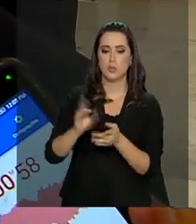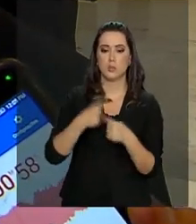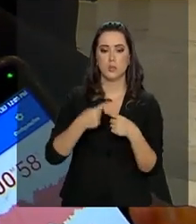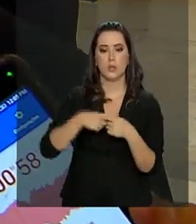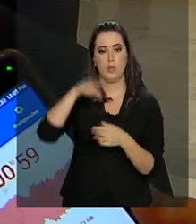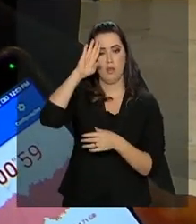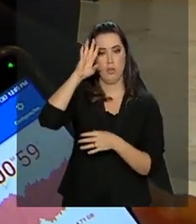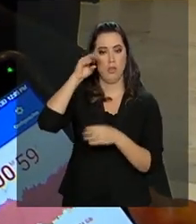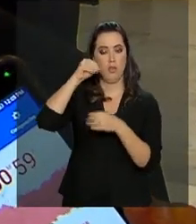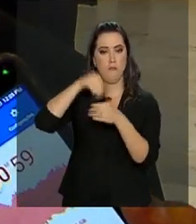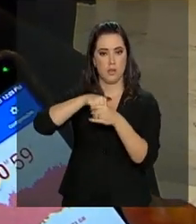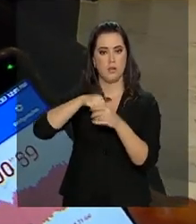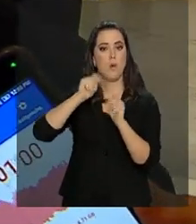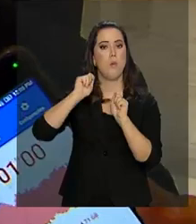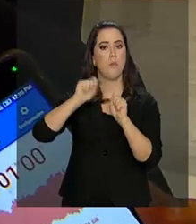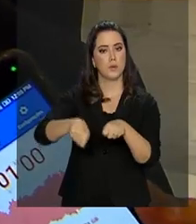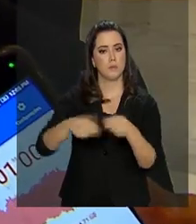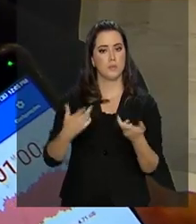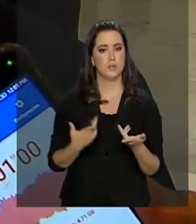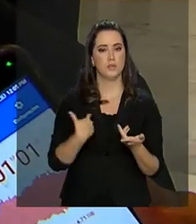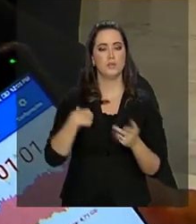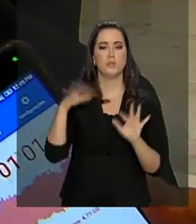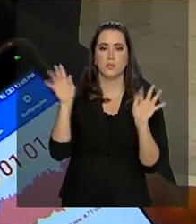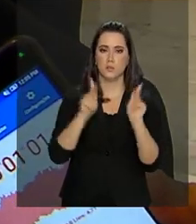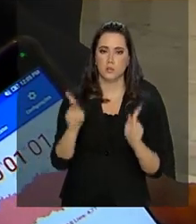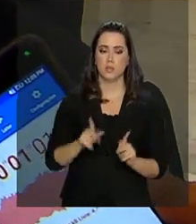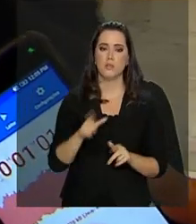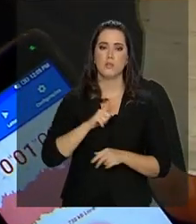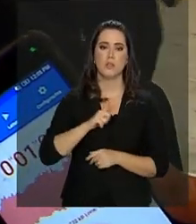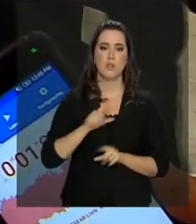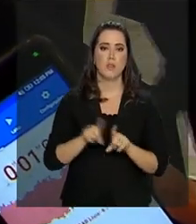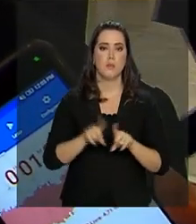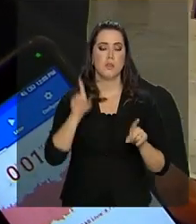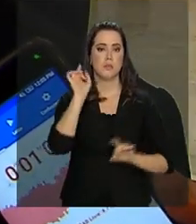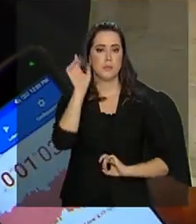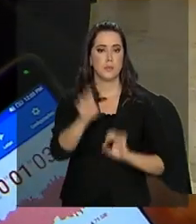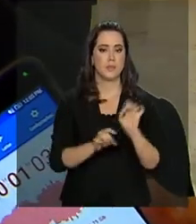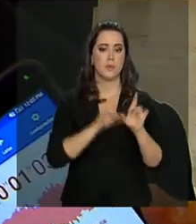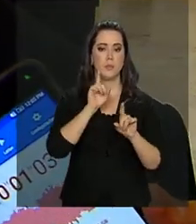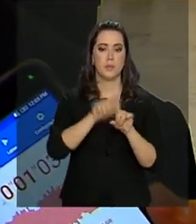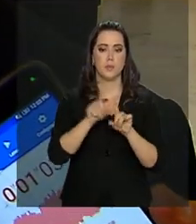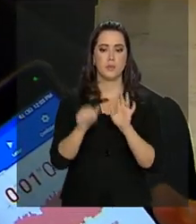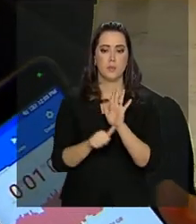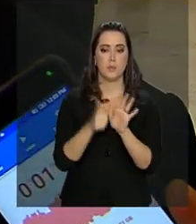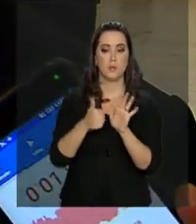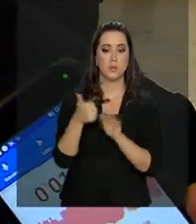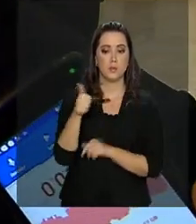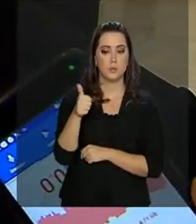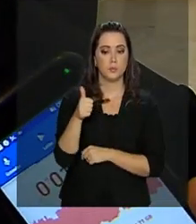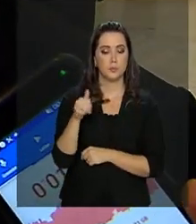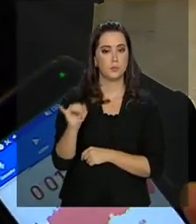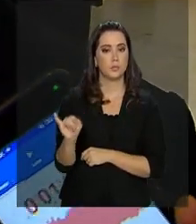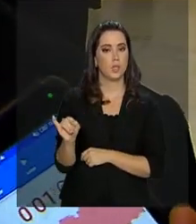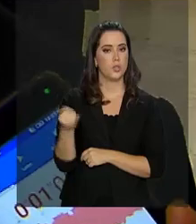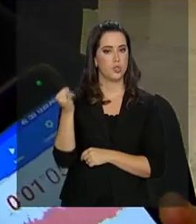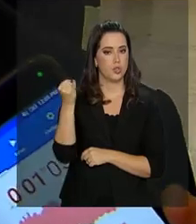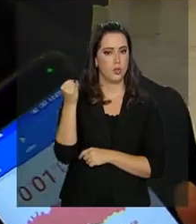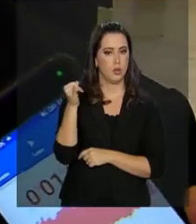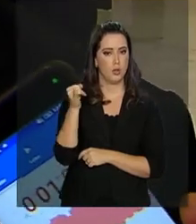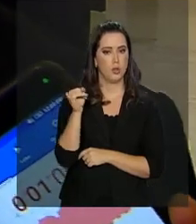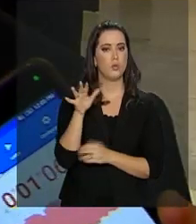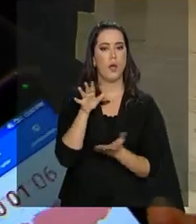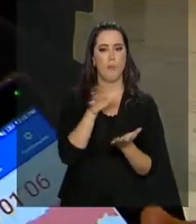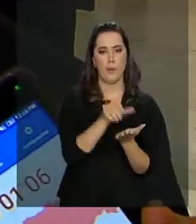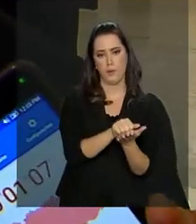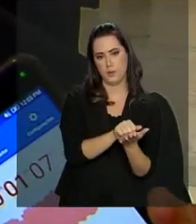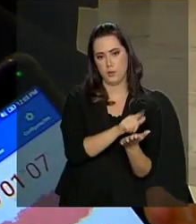intervenção permite, e que isto se pacifique. Especialmente no dia 1º, o governador toma posse, já agora como governador,